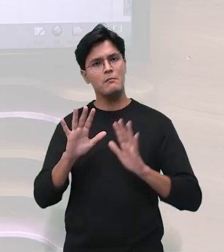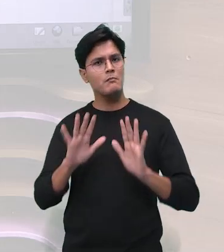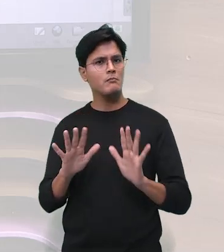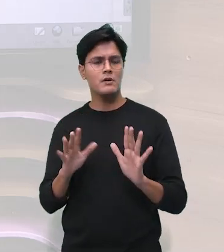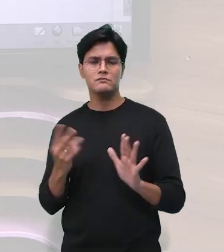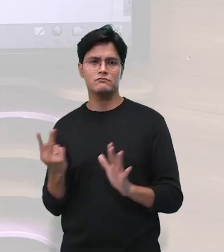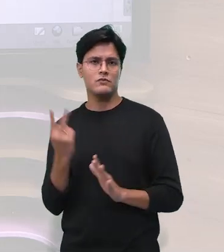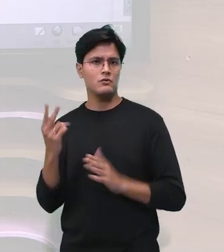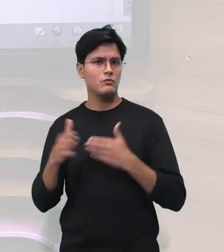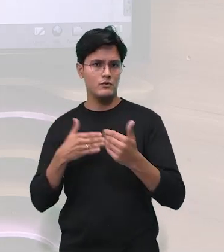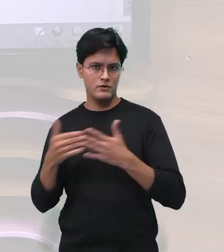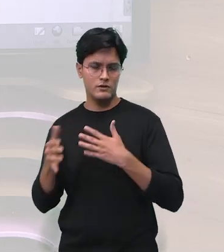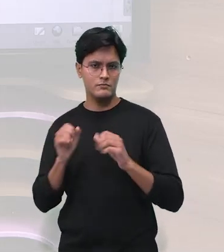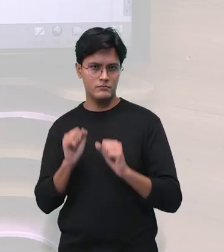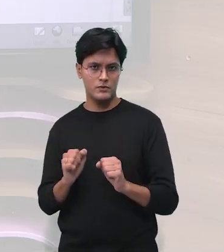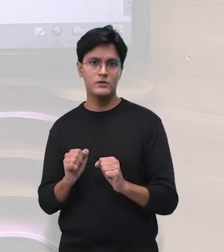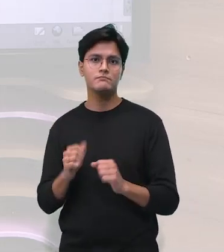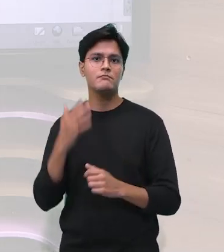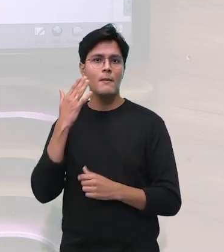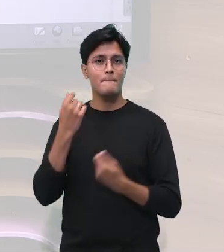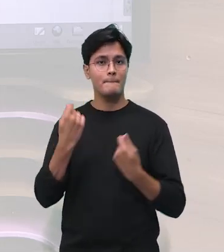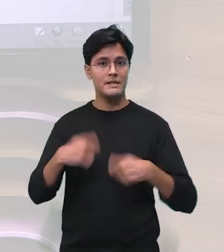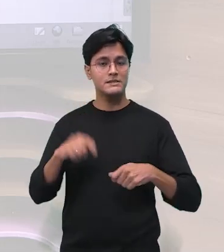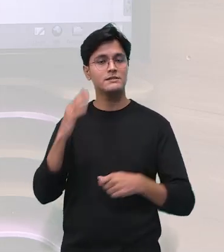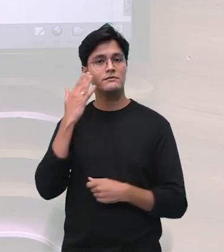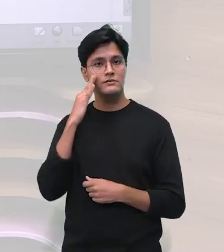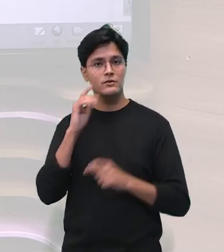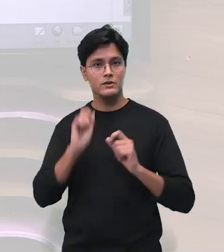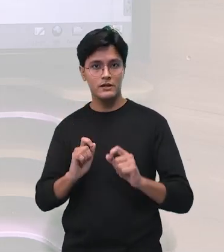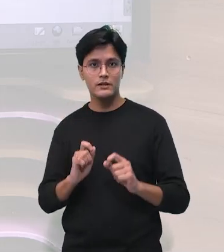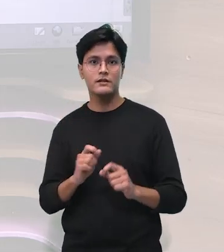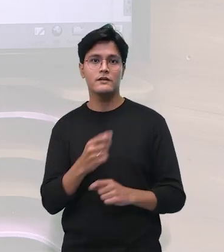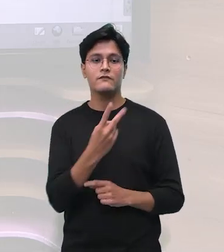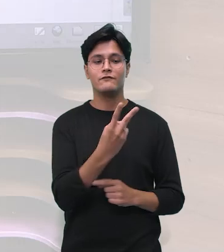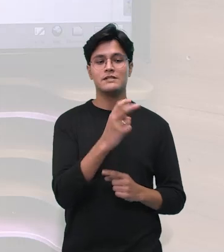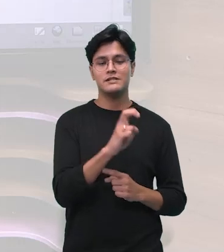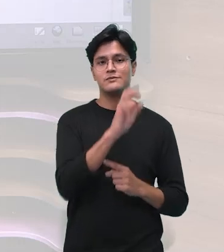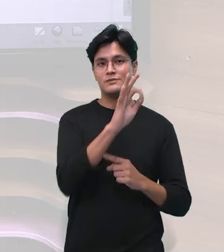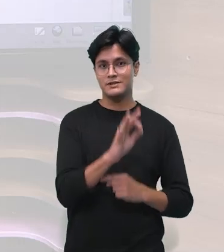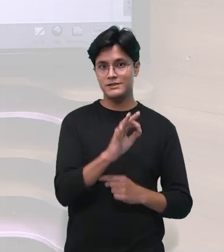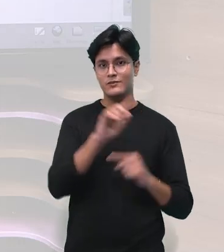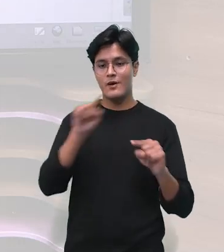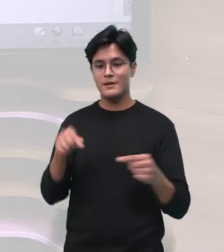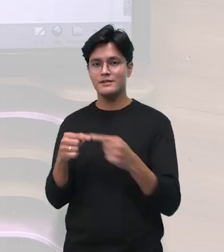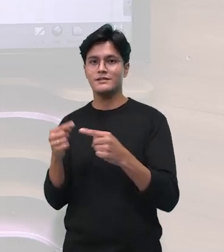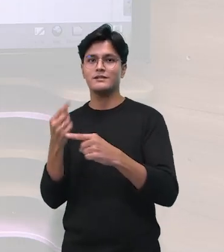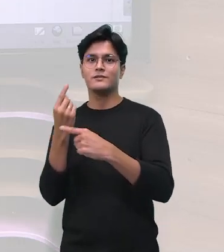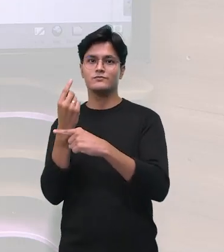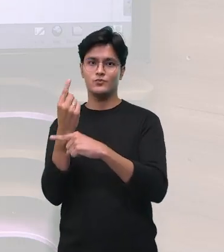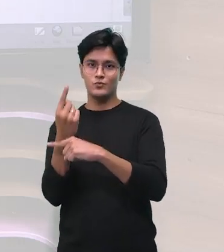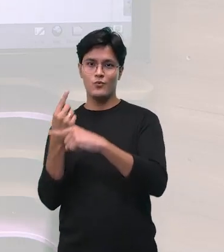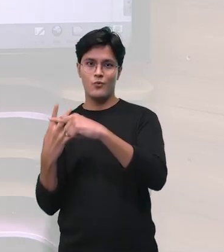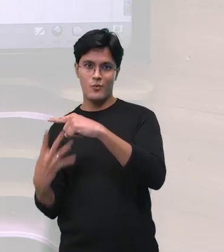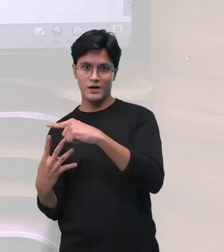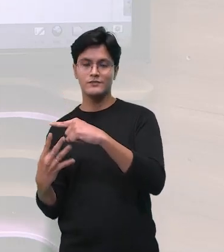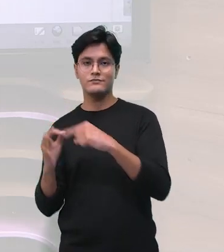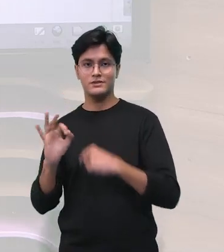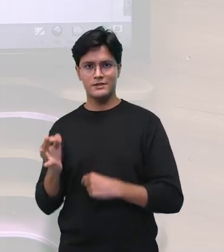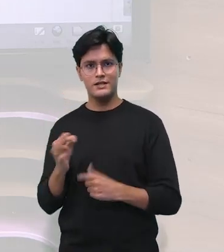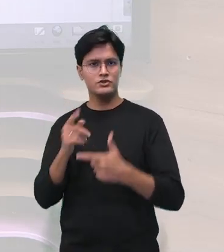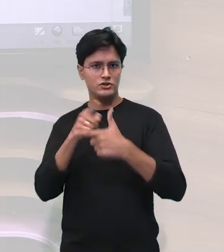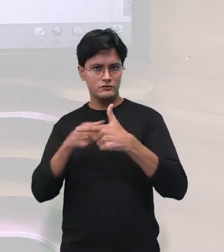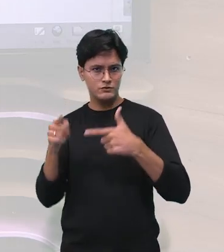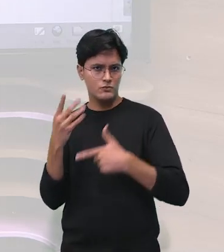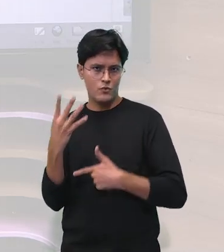25% será sempre a 4ª parte, ou seja, você vai pegar o valor e vai sempre dividir por 4. Tudo bem? Tranquilo até